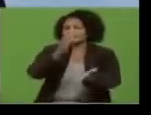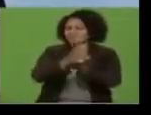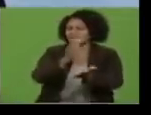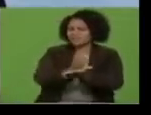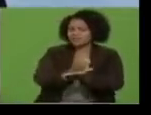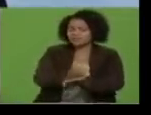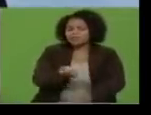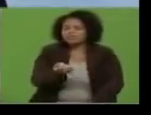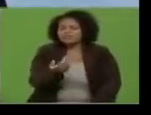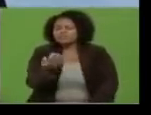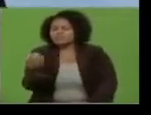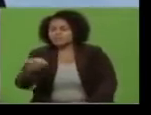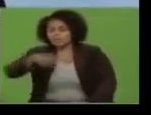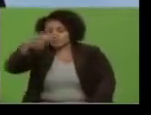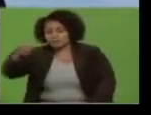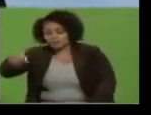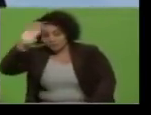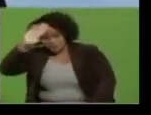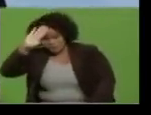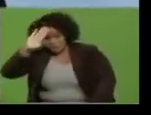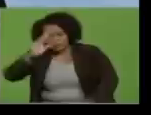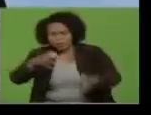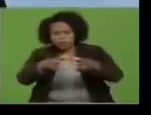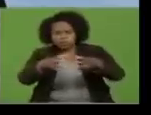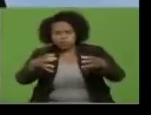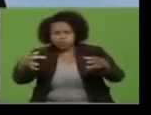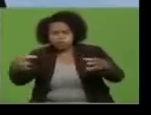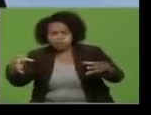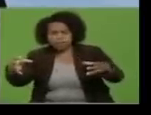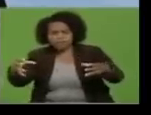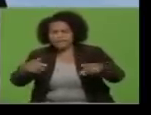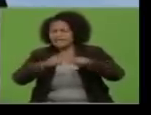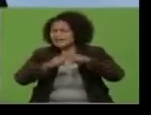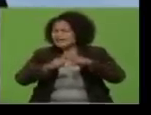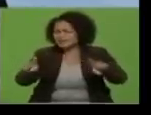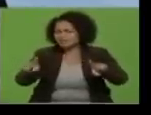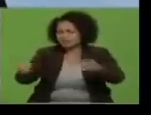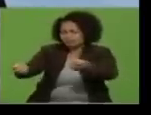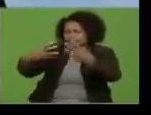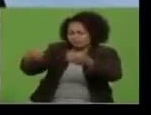apenas o número de casos, como a velocidade com que se processa a contaminação.